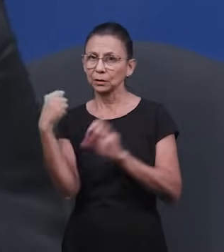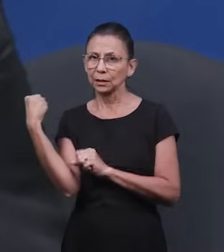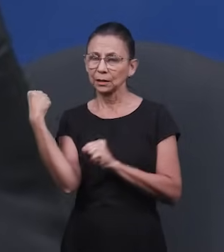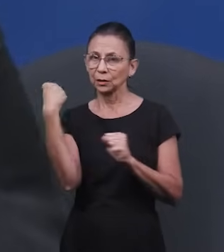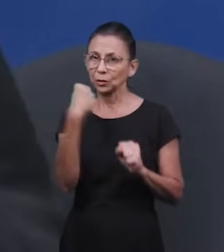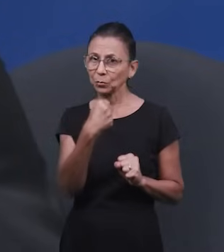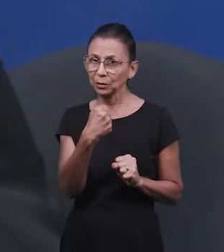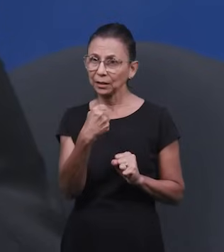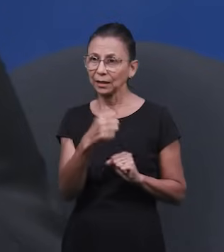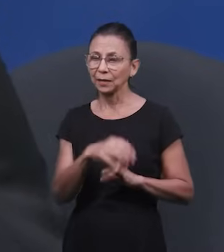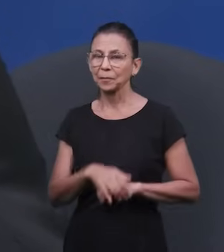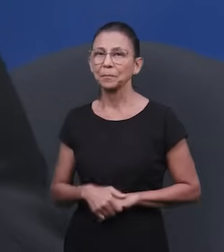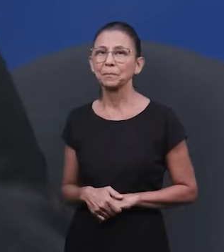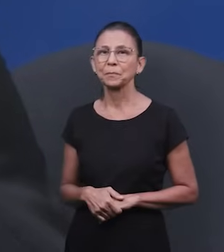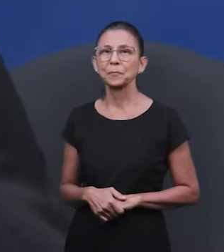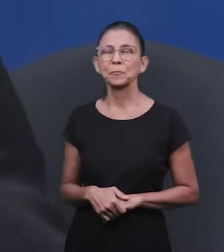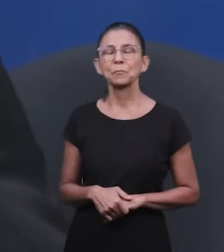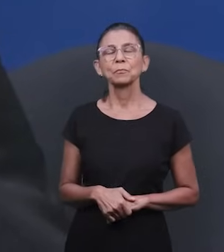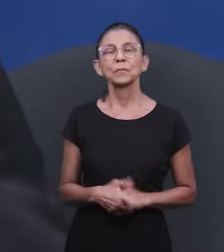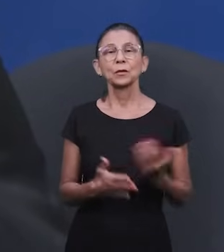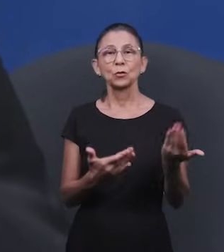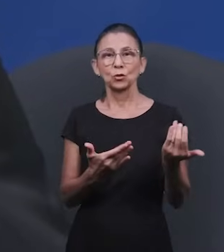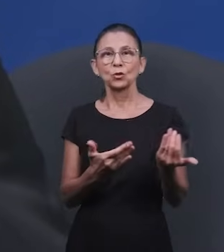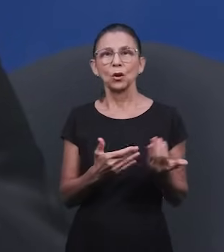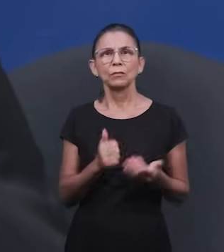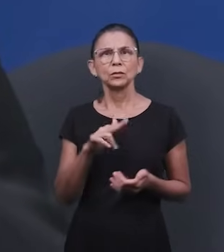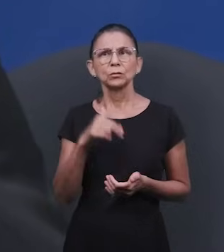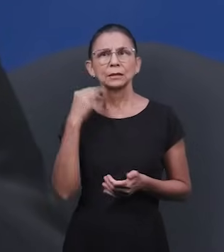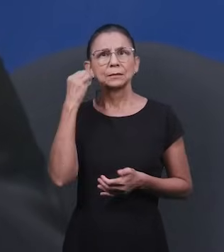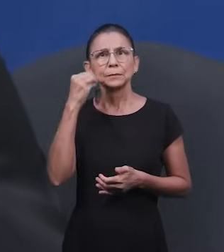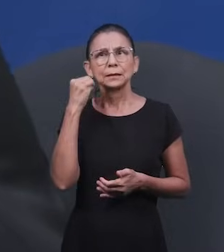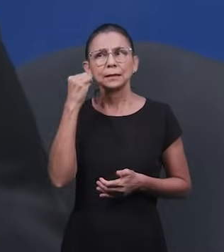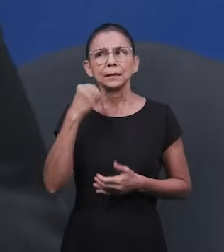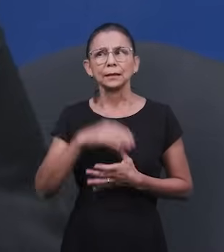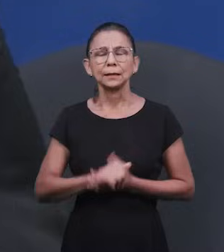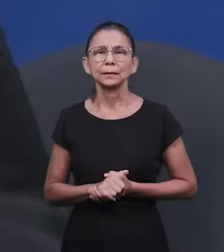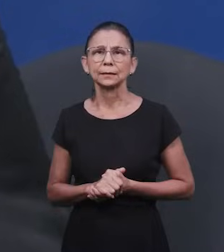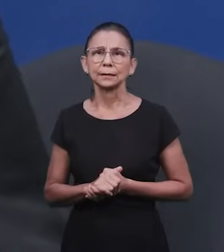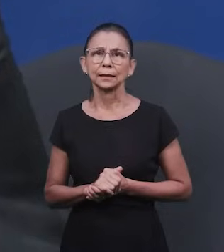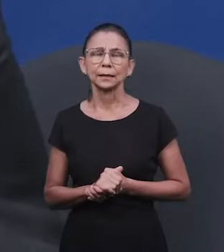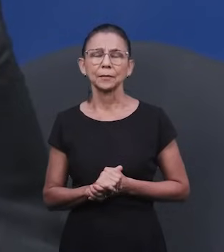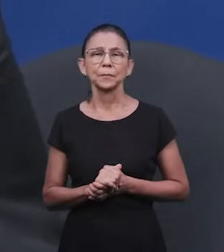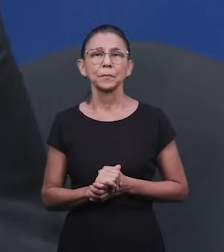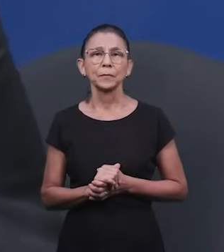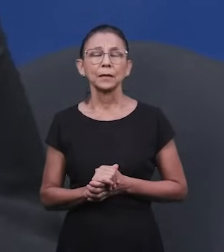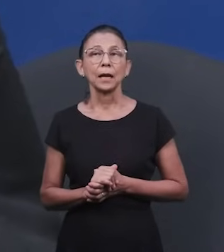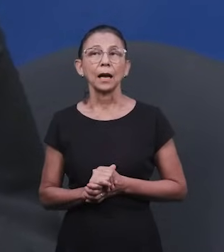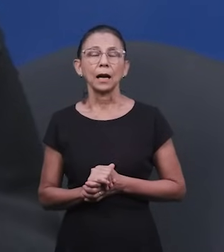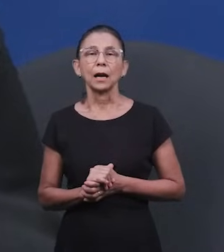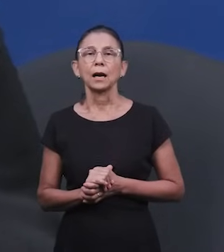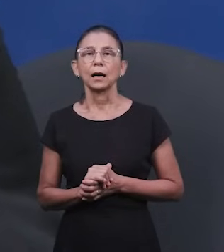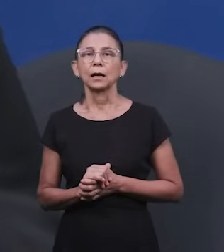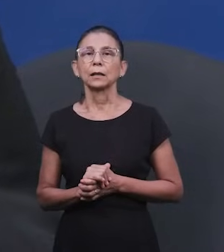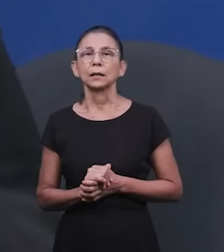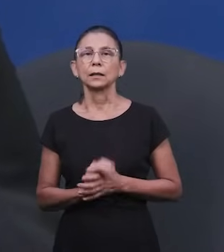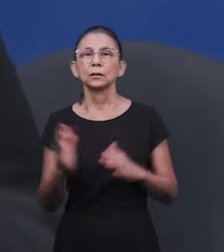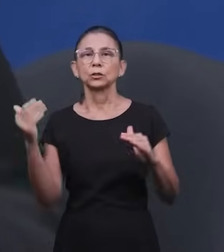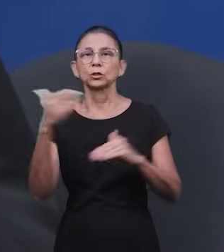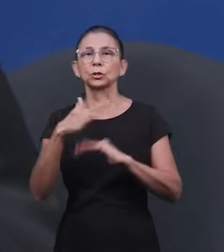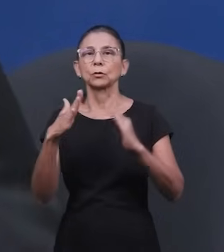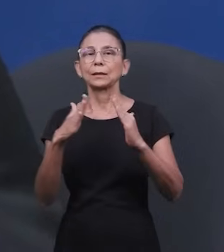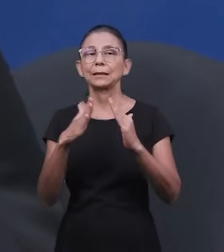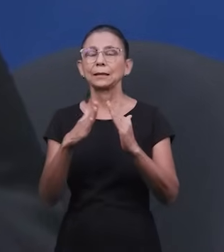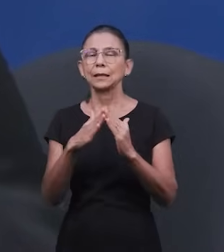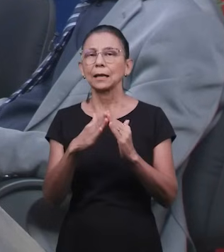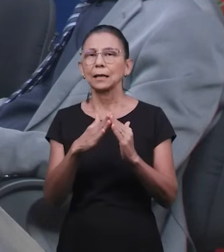nem imaginava que existia isso. Aí eu fui em casa, abri a Bíblia no Salmo 62,